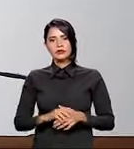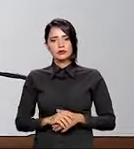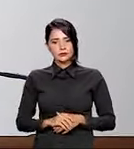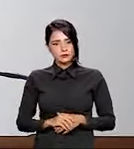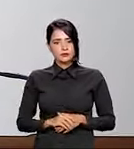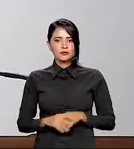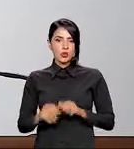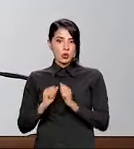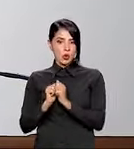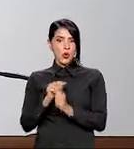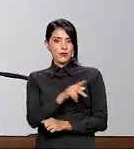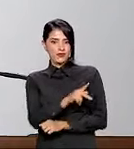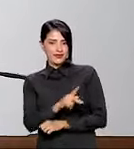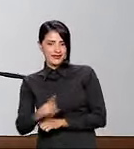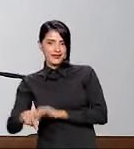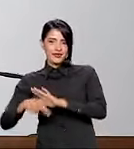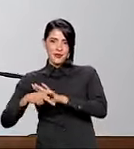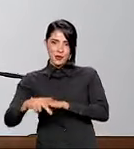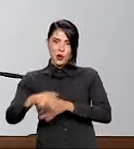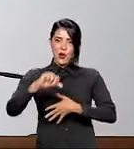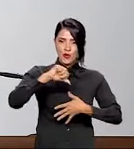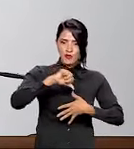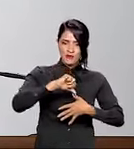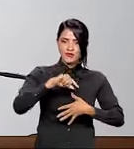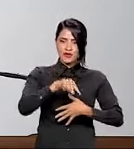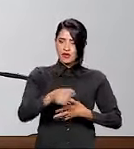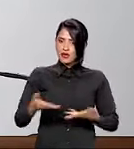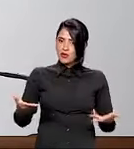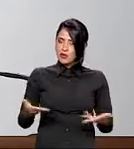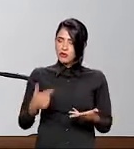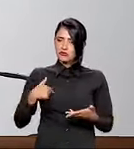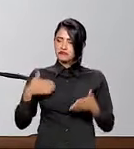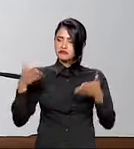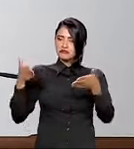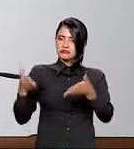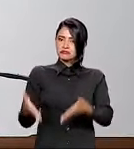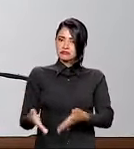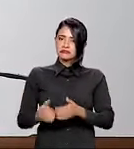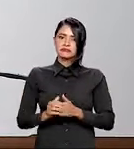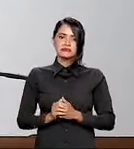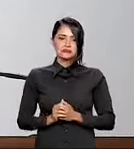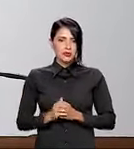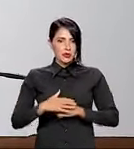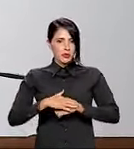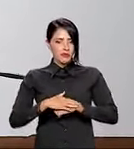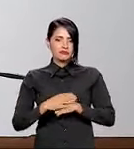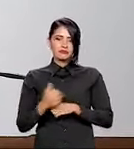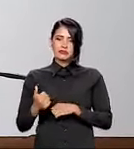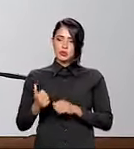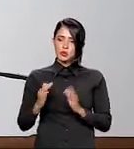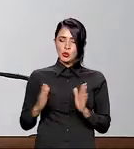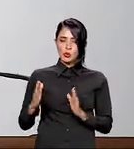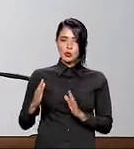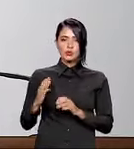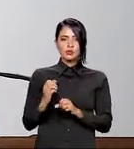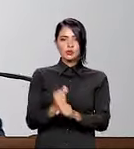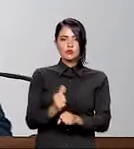com os presidentes da América do Sul que eu participo nesses 13 anos.